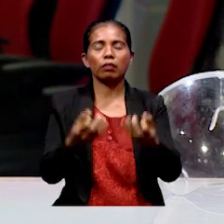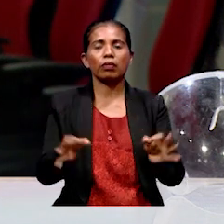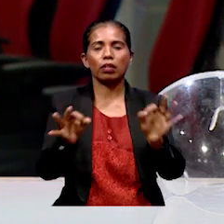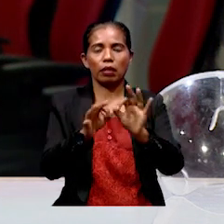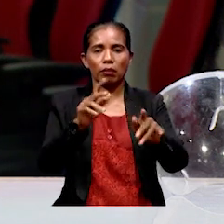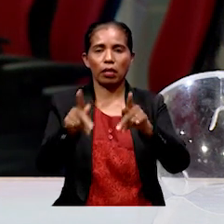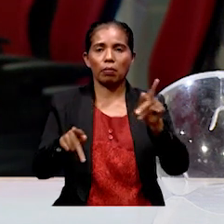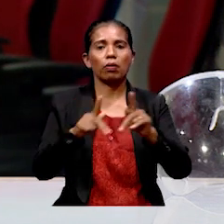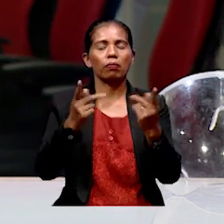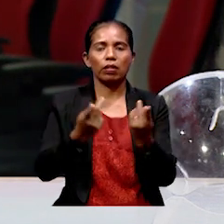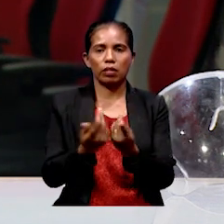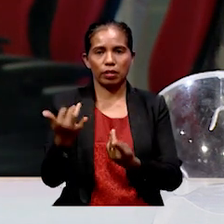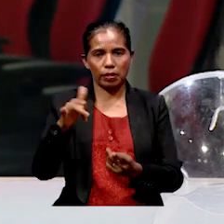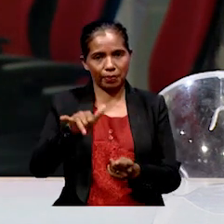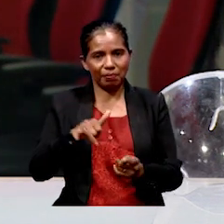sira.